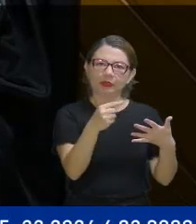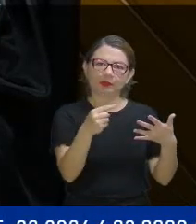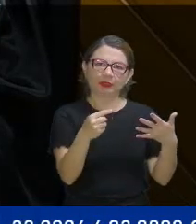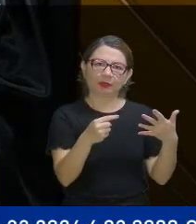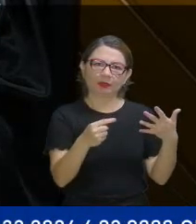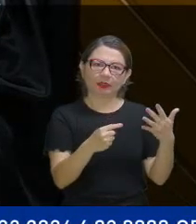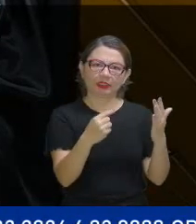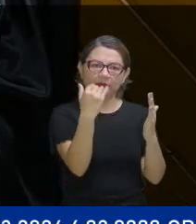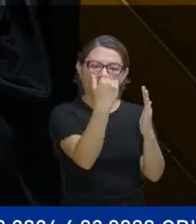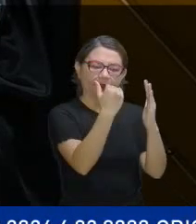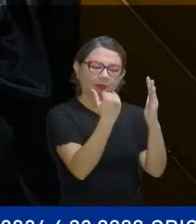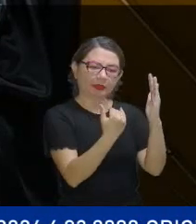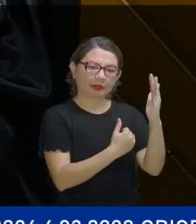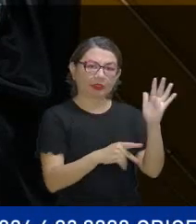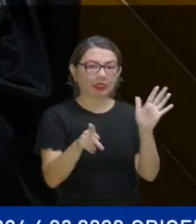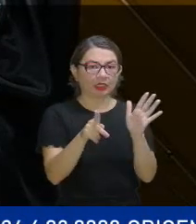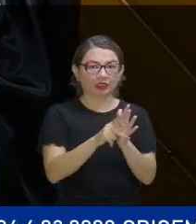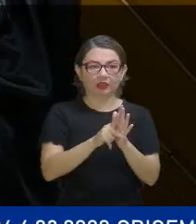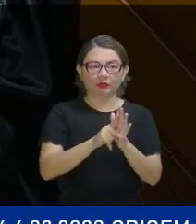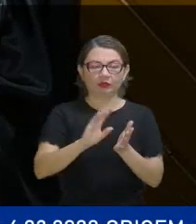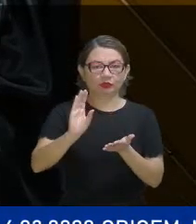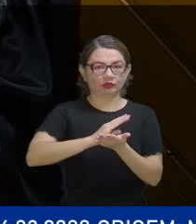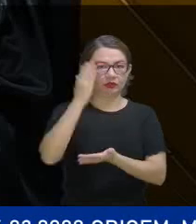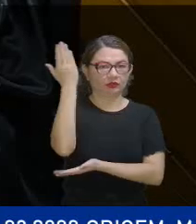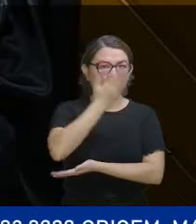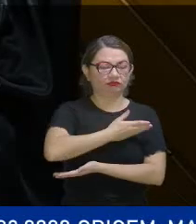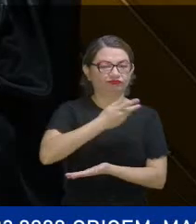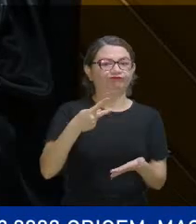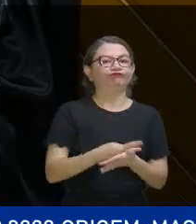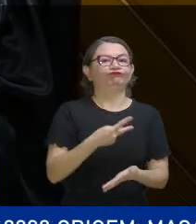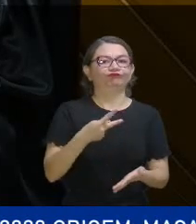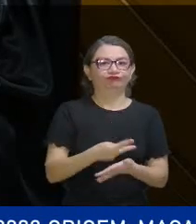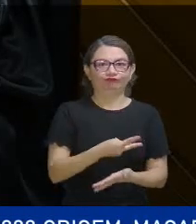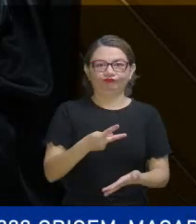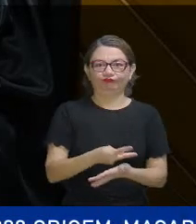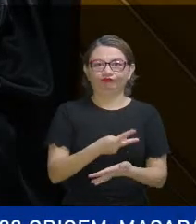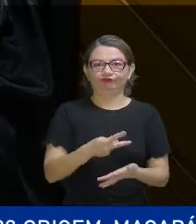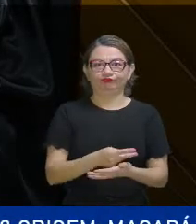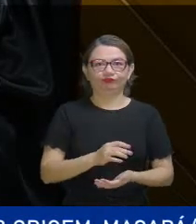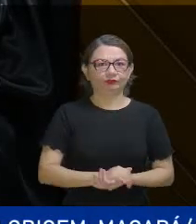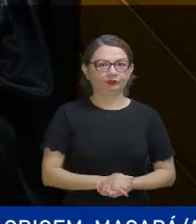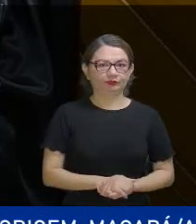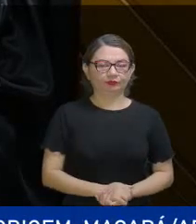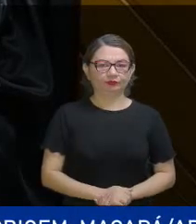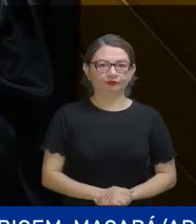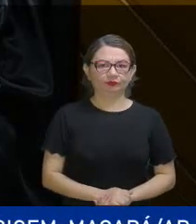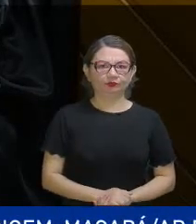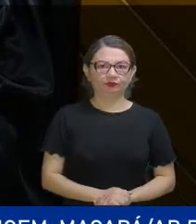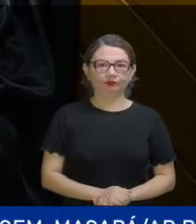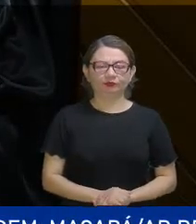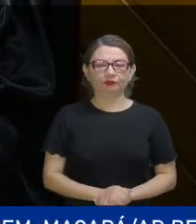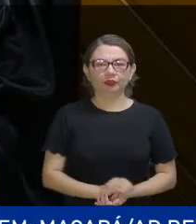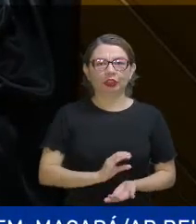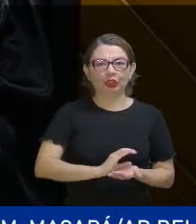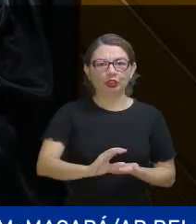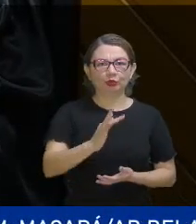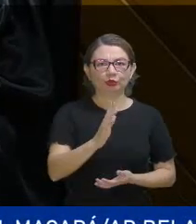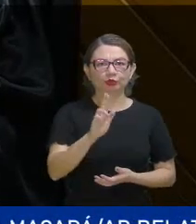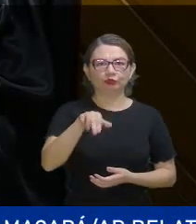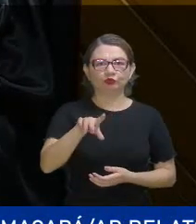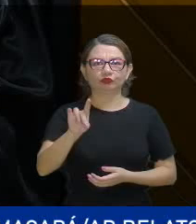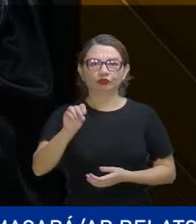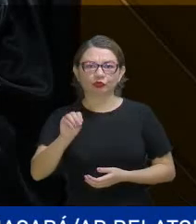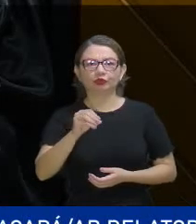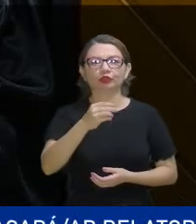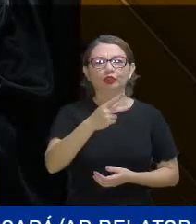13º, a existência de irregularidade em despesas custeadas com recursos do fundo partidário,